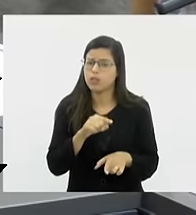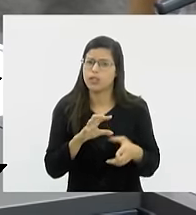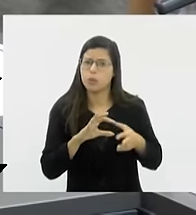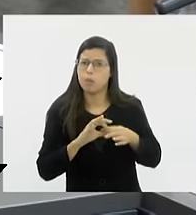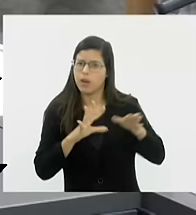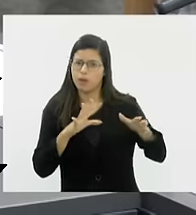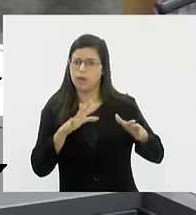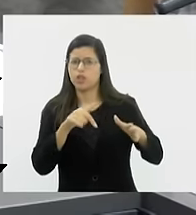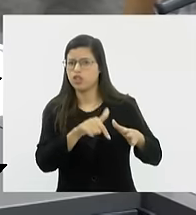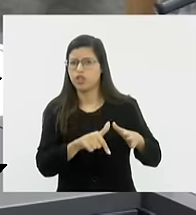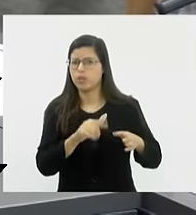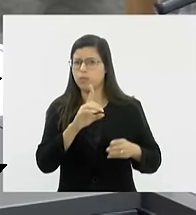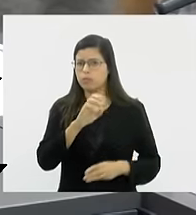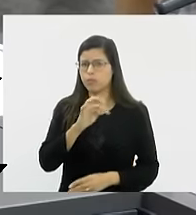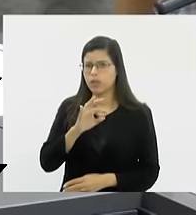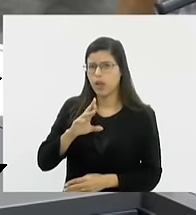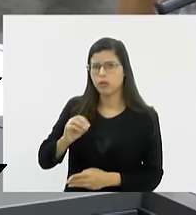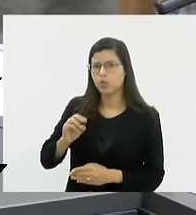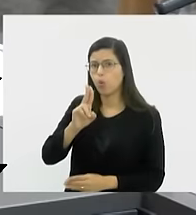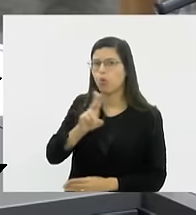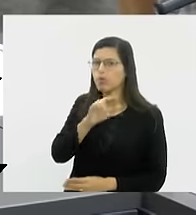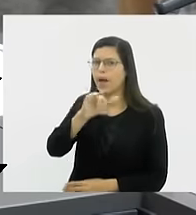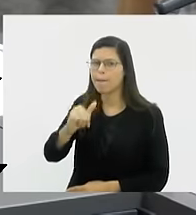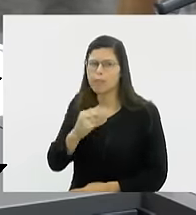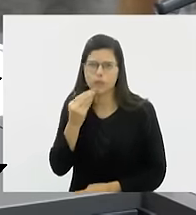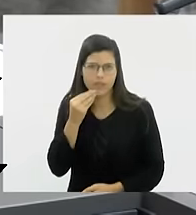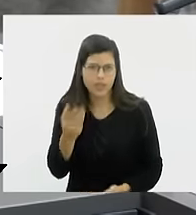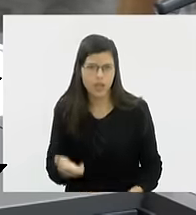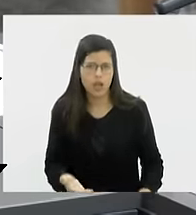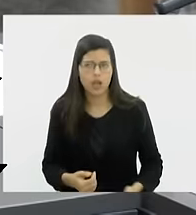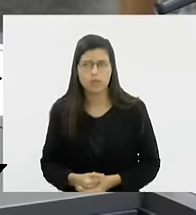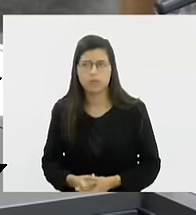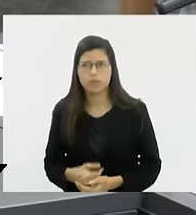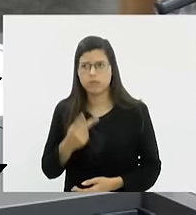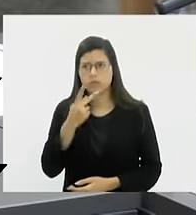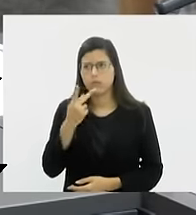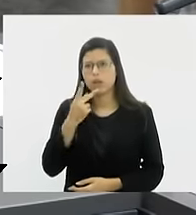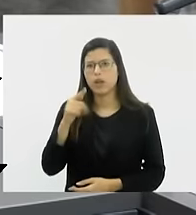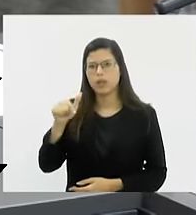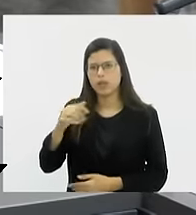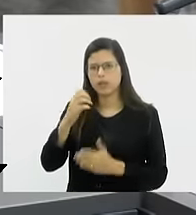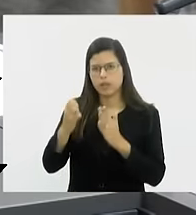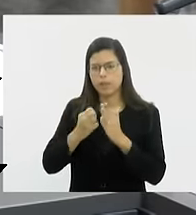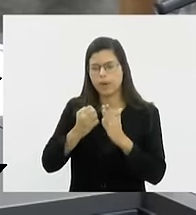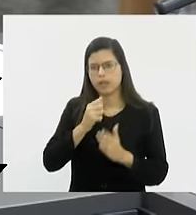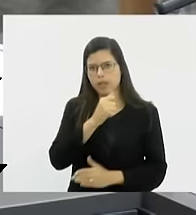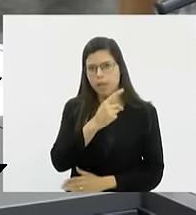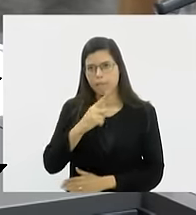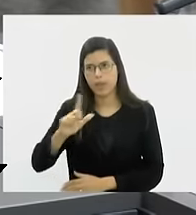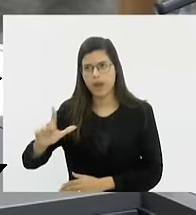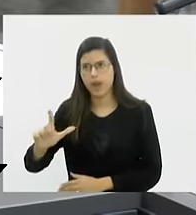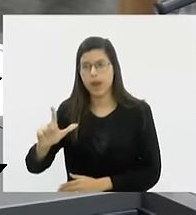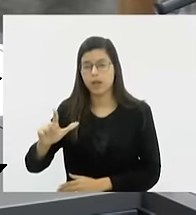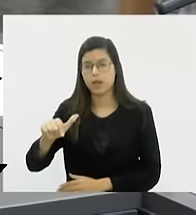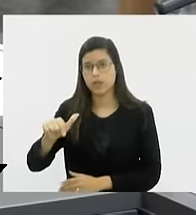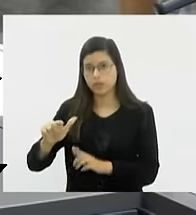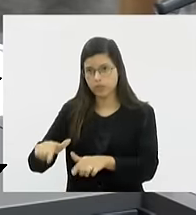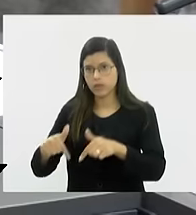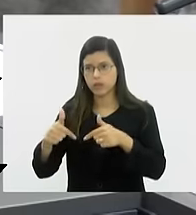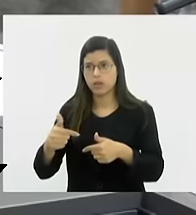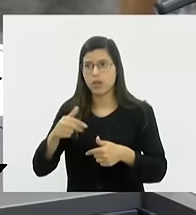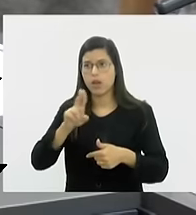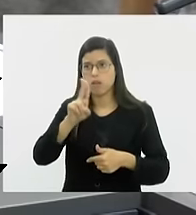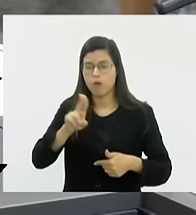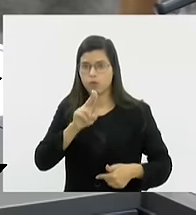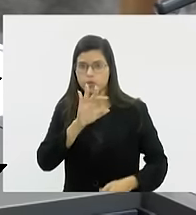porra. Porque aquilo que eu disse. Quando essa, vou dar um exemplo da empresa PR. Ela está na rua operando, ela usa a